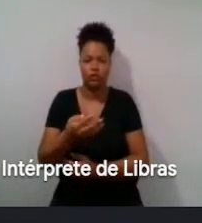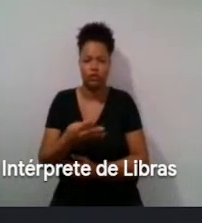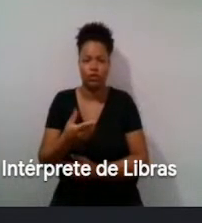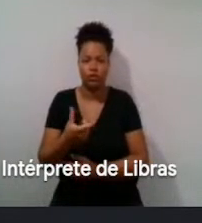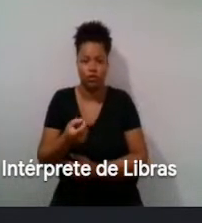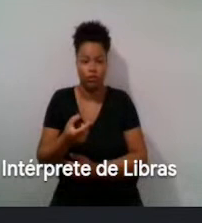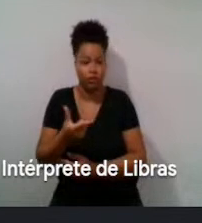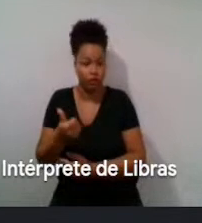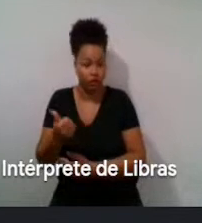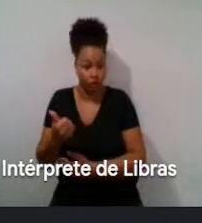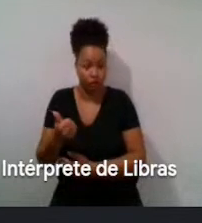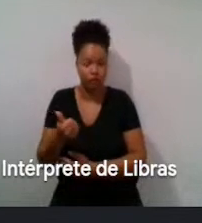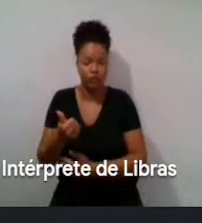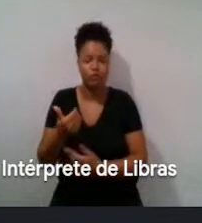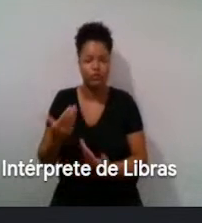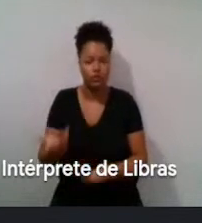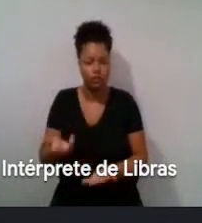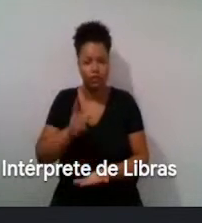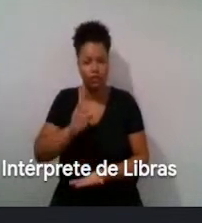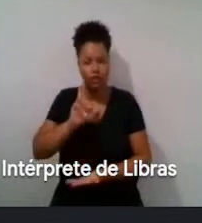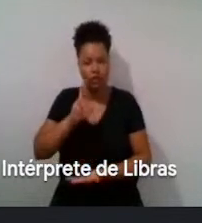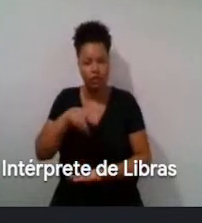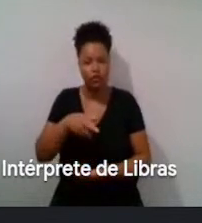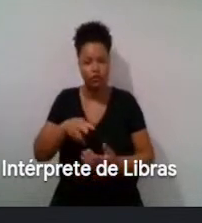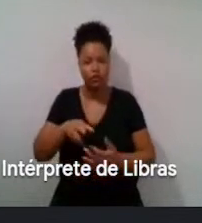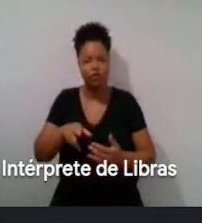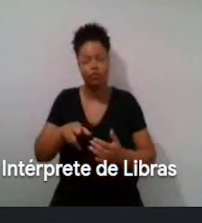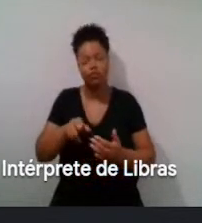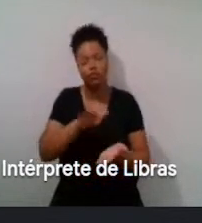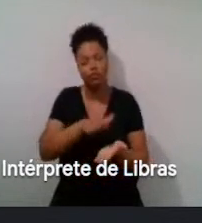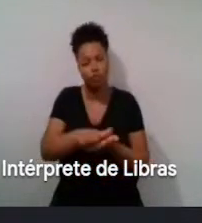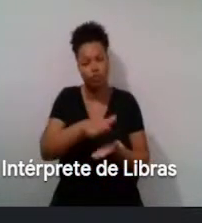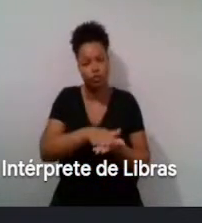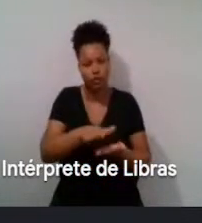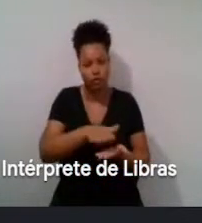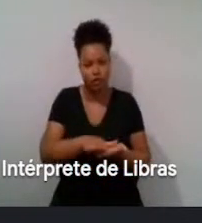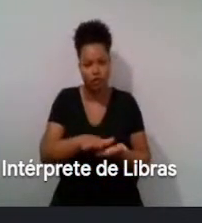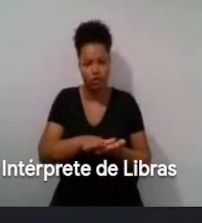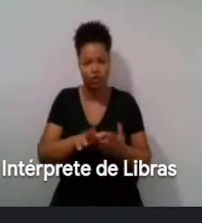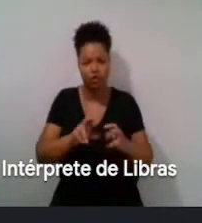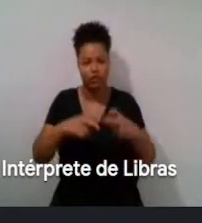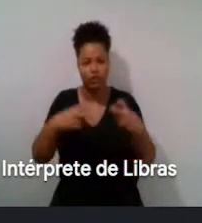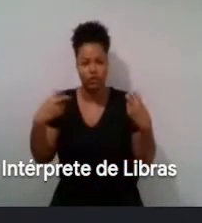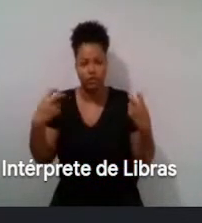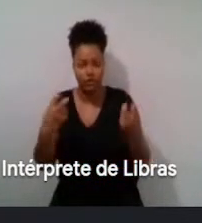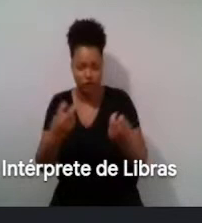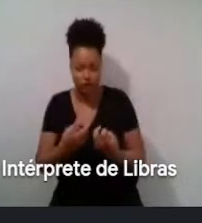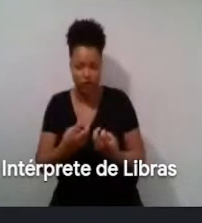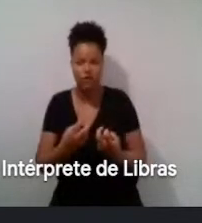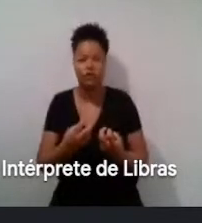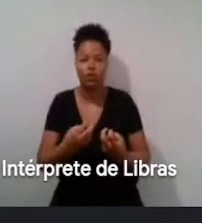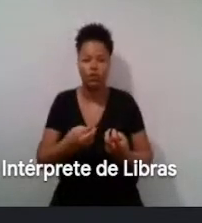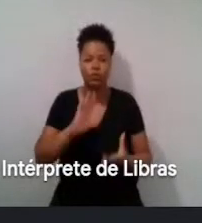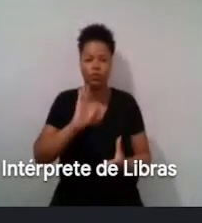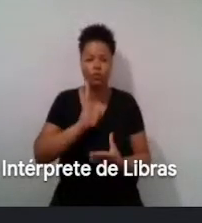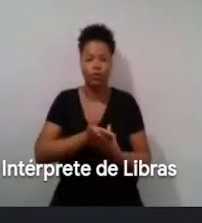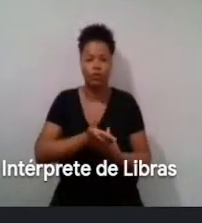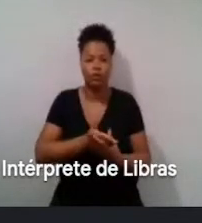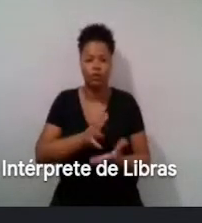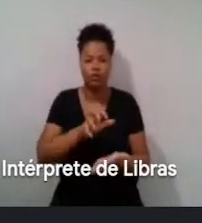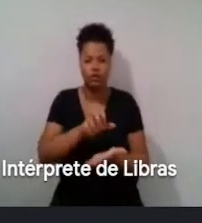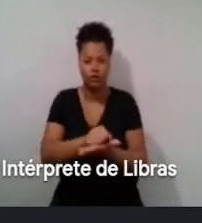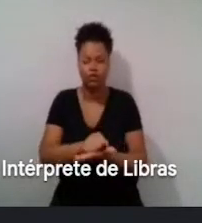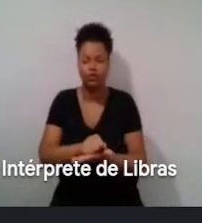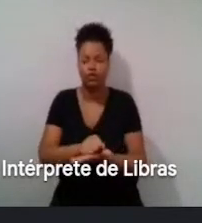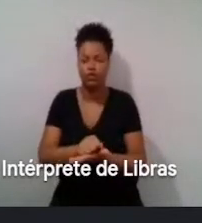Inclusive, em razão da necessidade de publicar em sessão os acordos relativos aos processos de registro de